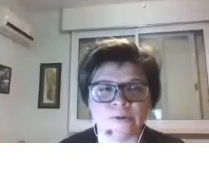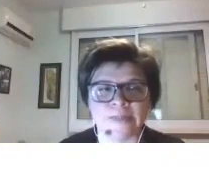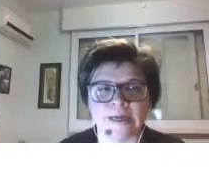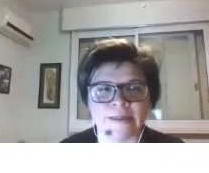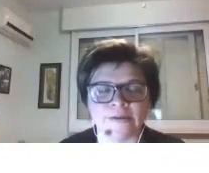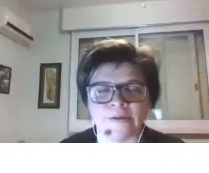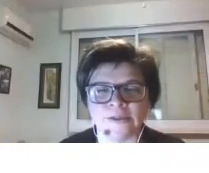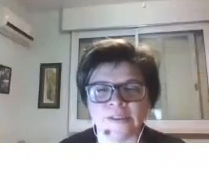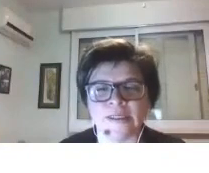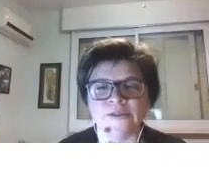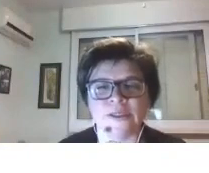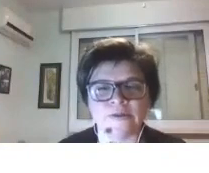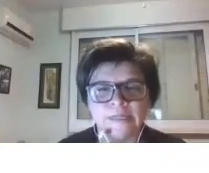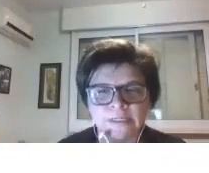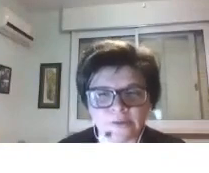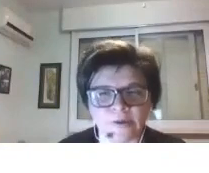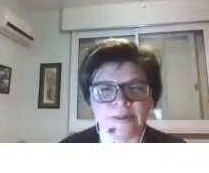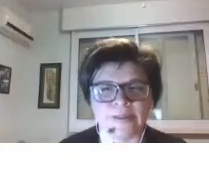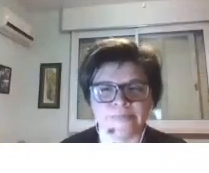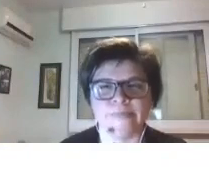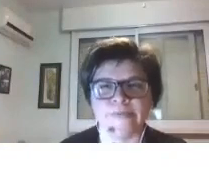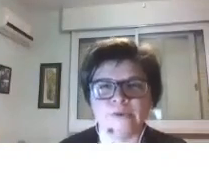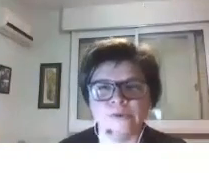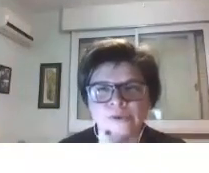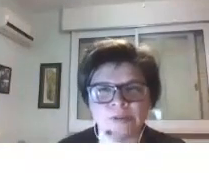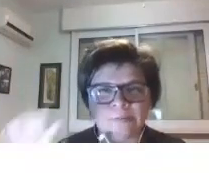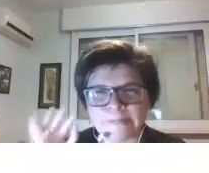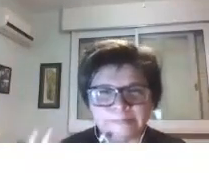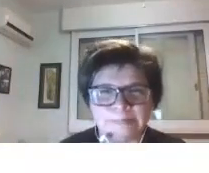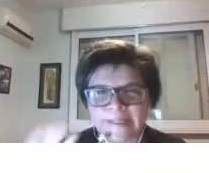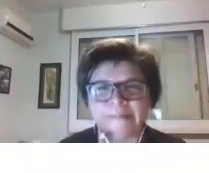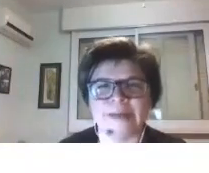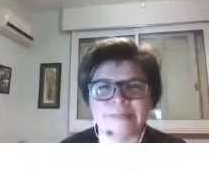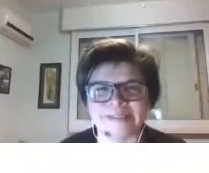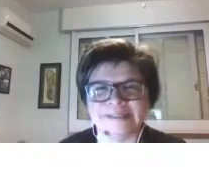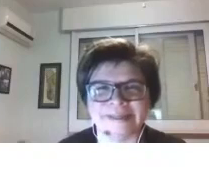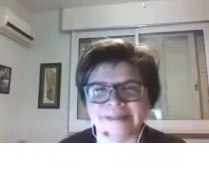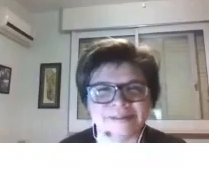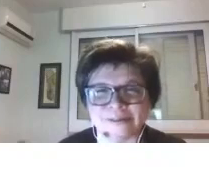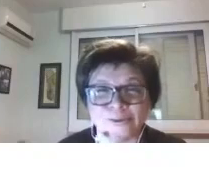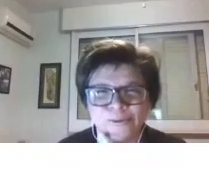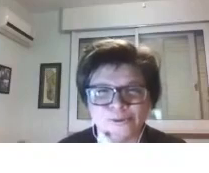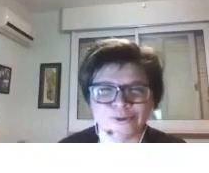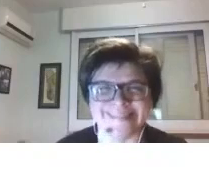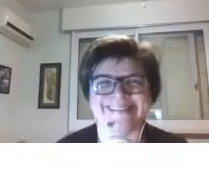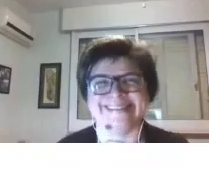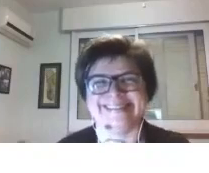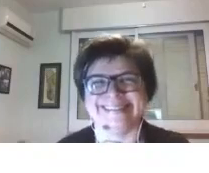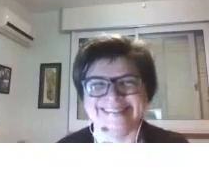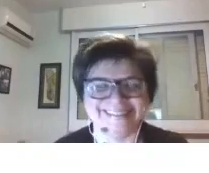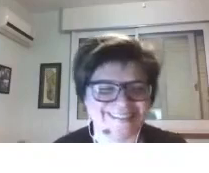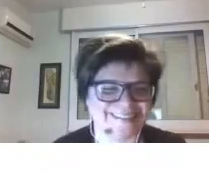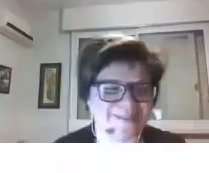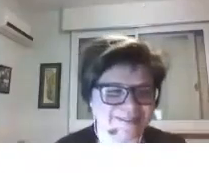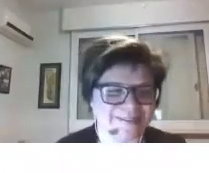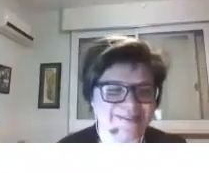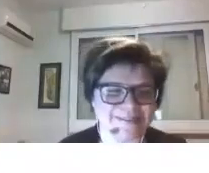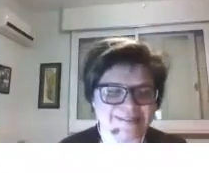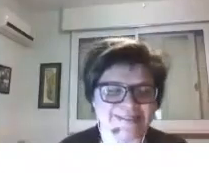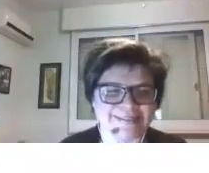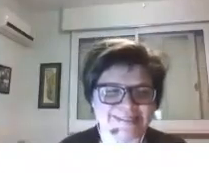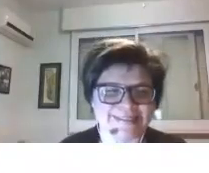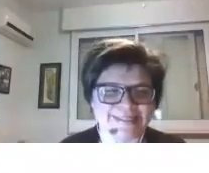colocou, obrigada, Roger. Já coloquei no doc, prontinho para encaminhar para a Desirê em segundos.